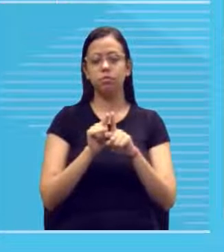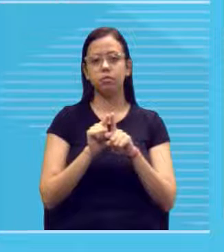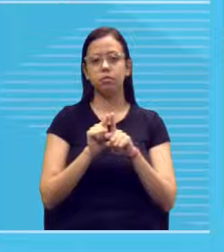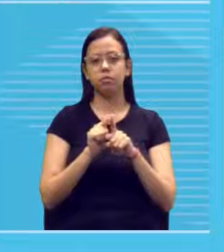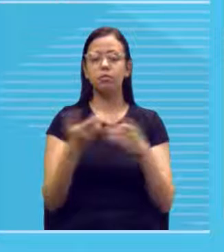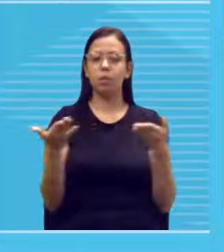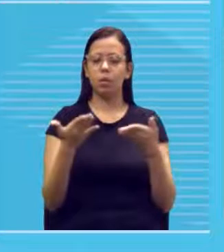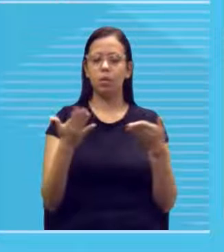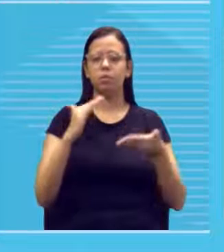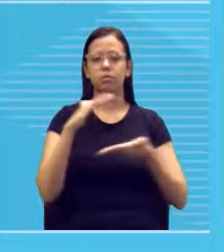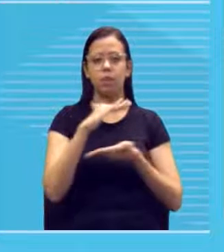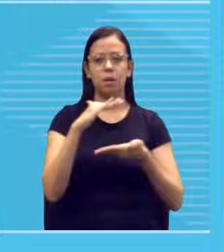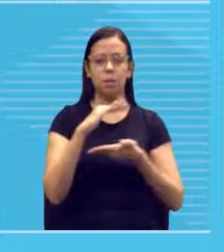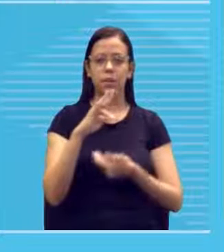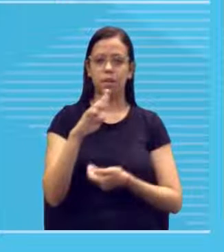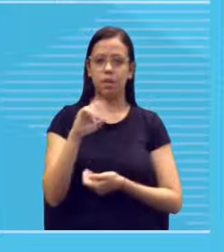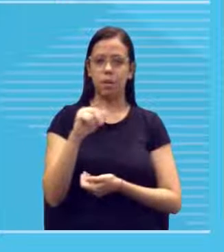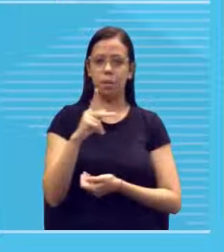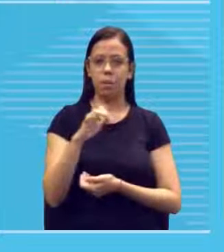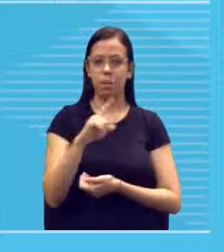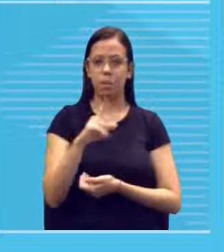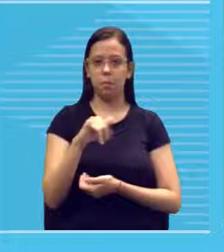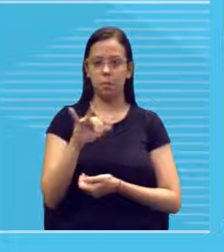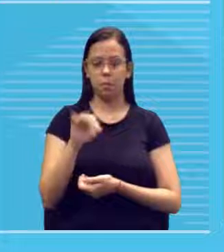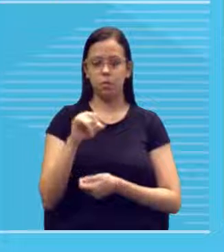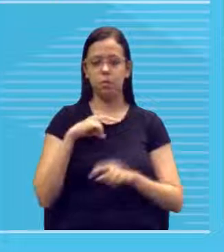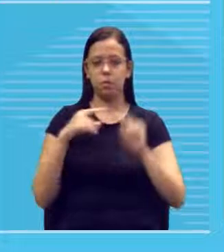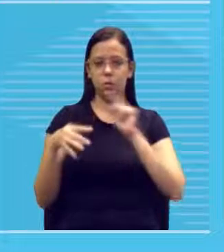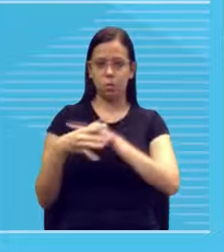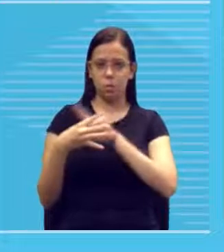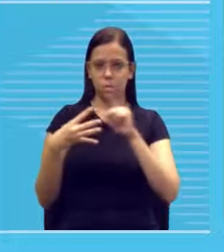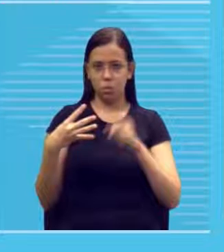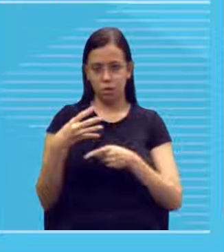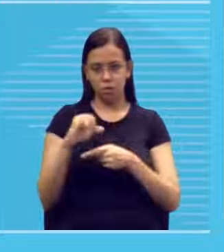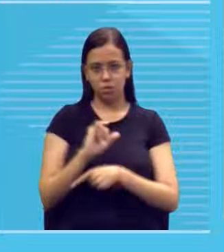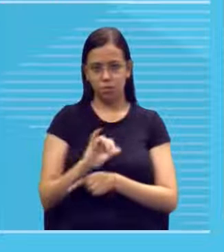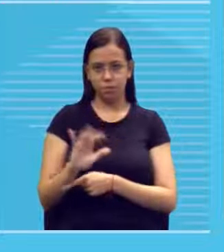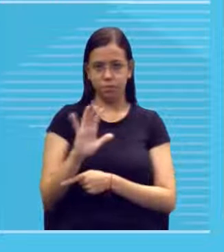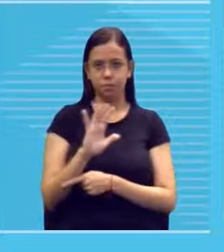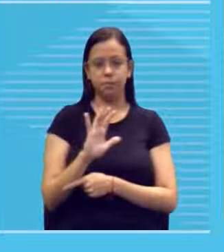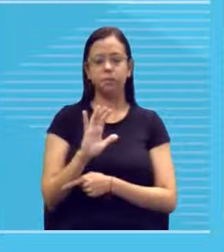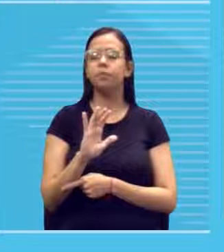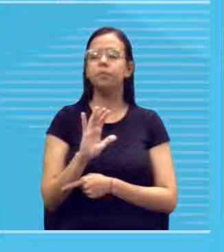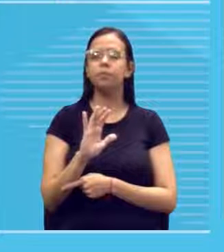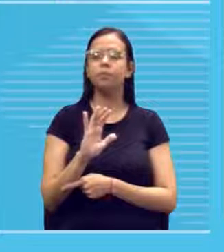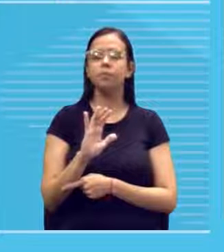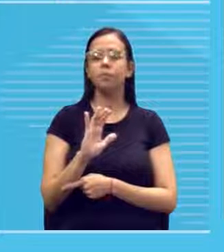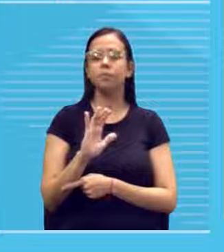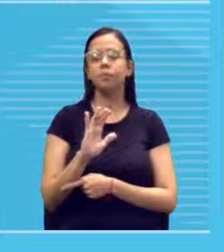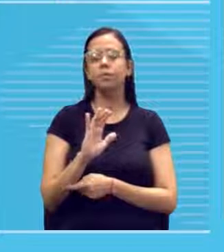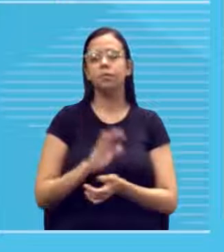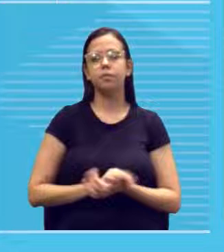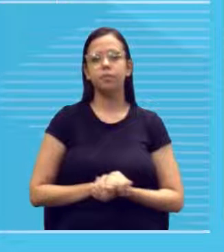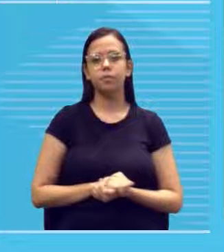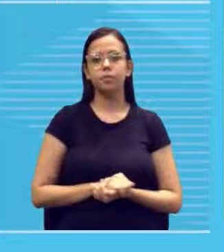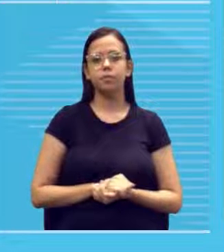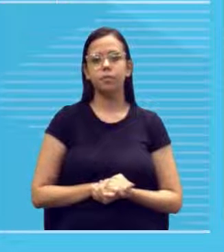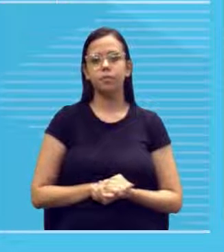e agora o trapézio né Quatro figurinhas aí né isso quatro figuras 4